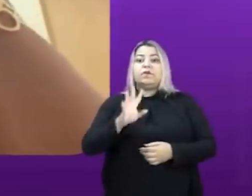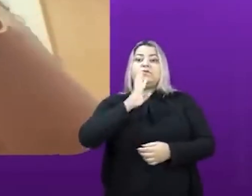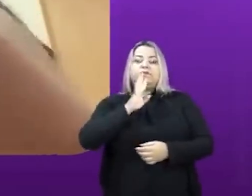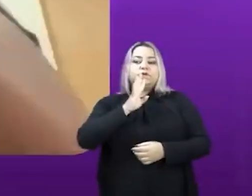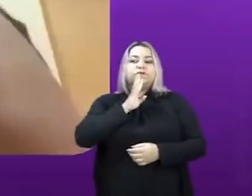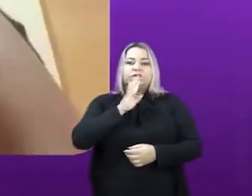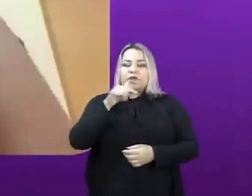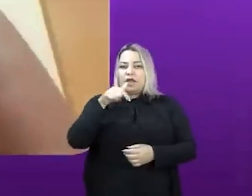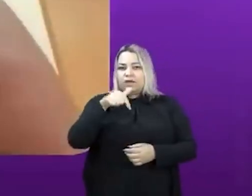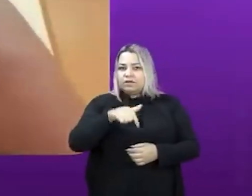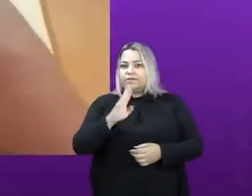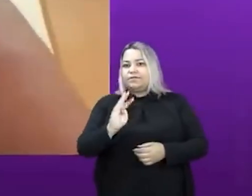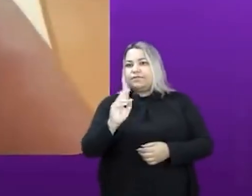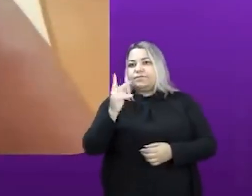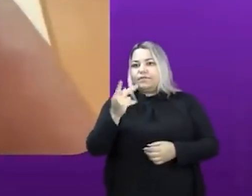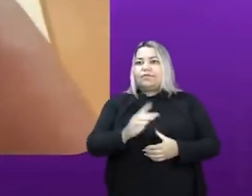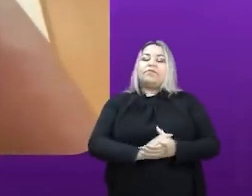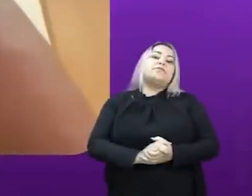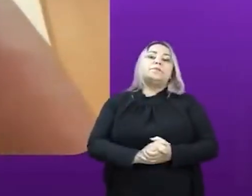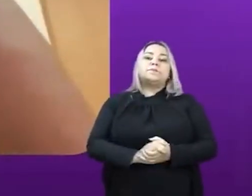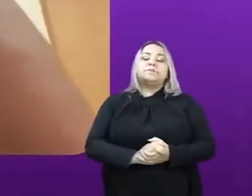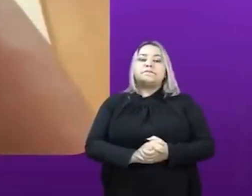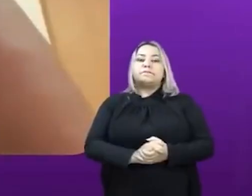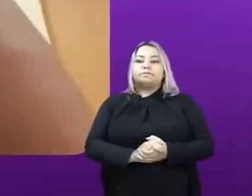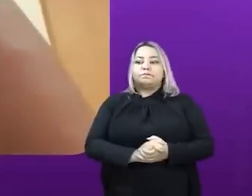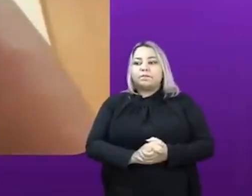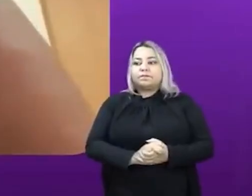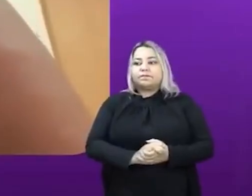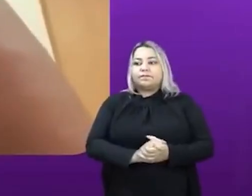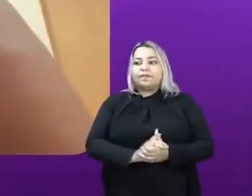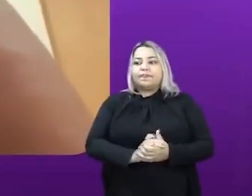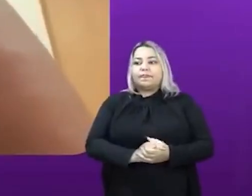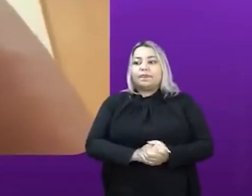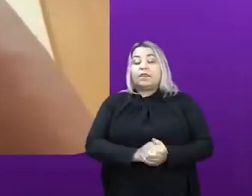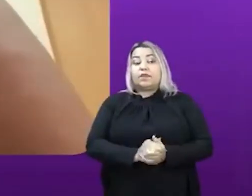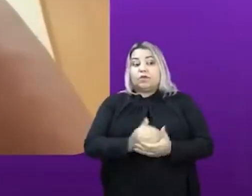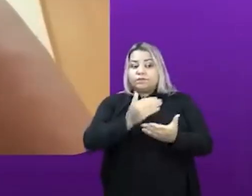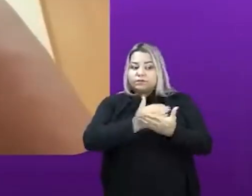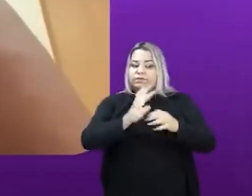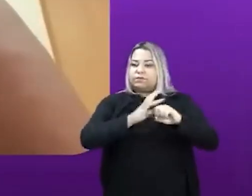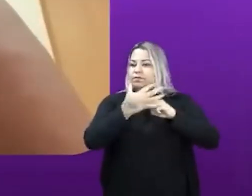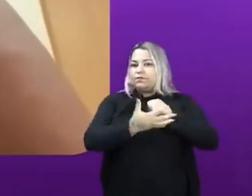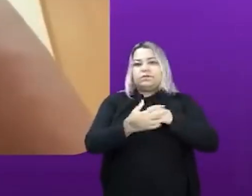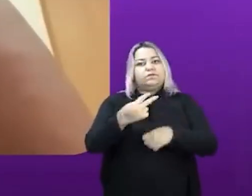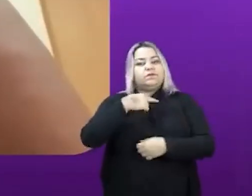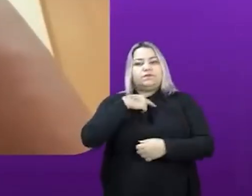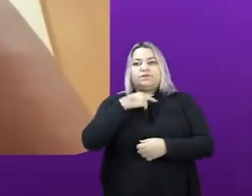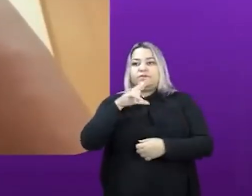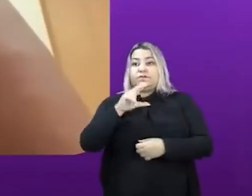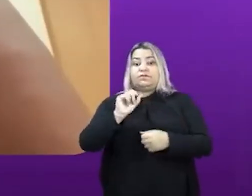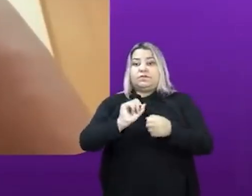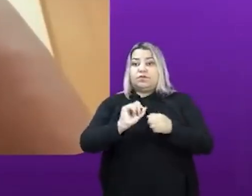reconhecida aqui, né? Triângulo Mineiro. E aí começou a pandemia, a gente não pôde mais fazer shows.